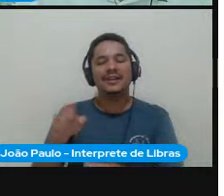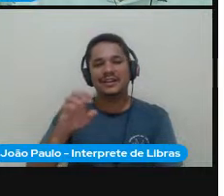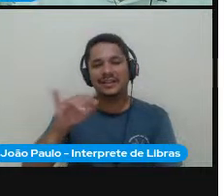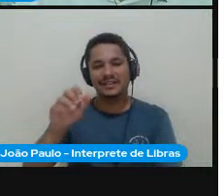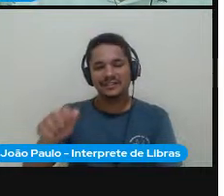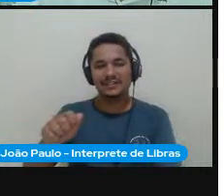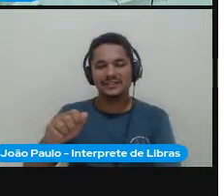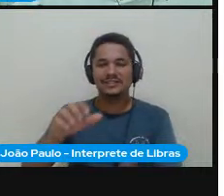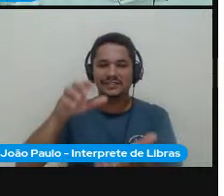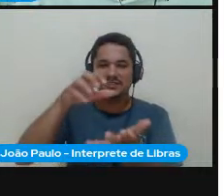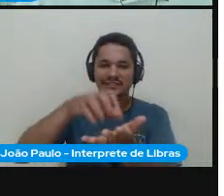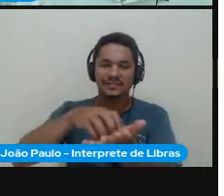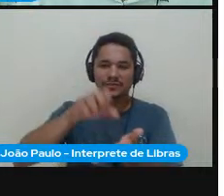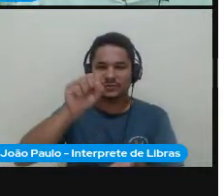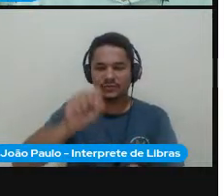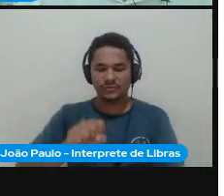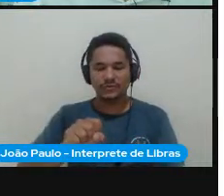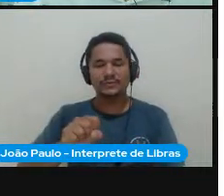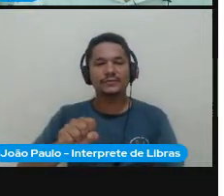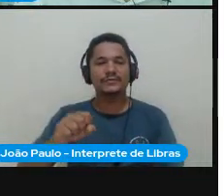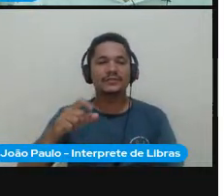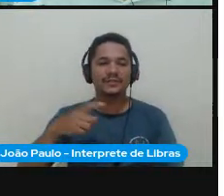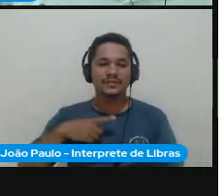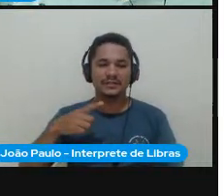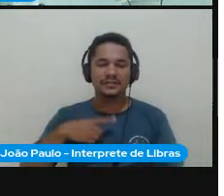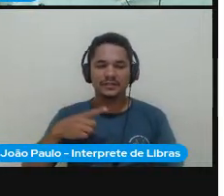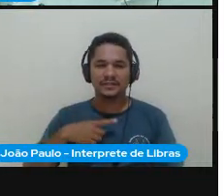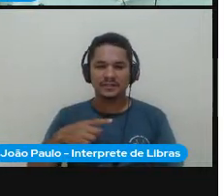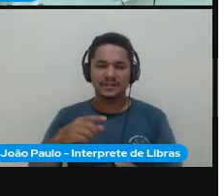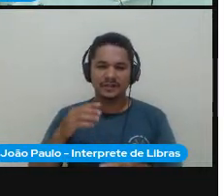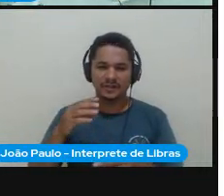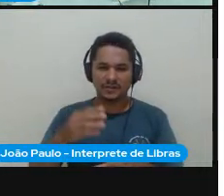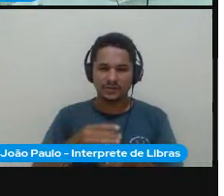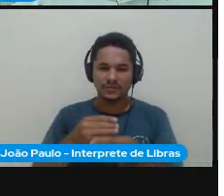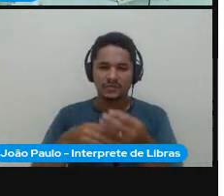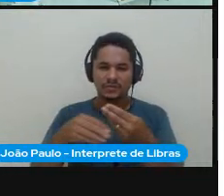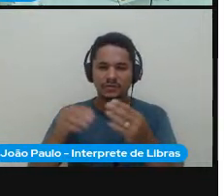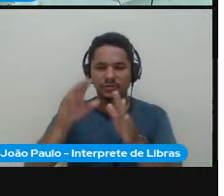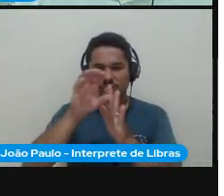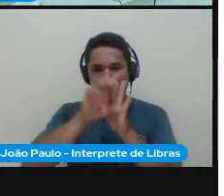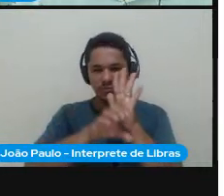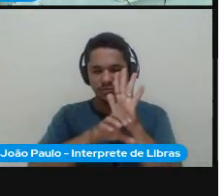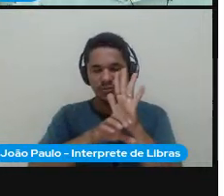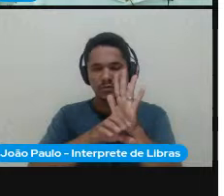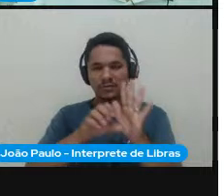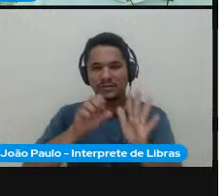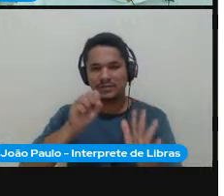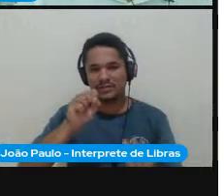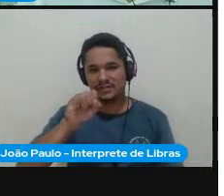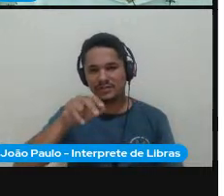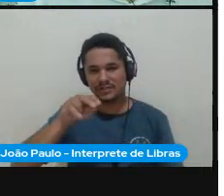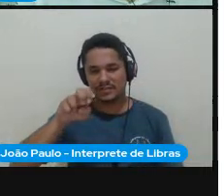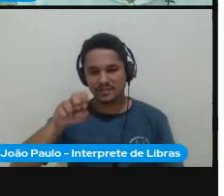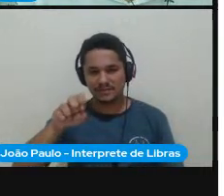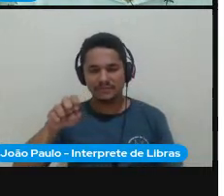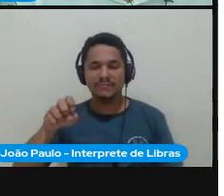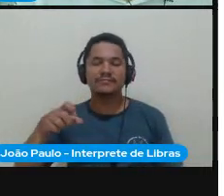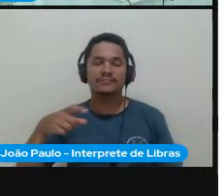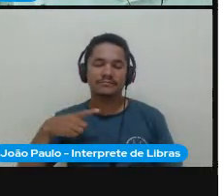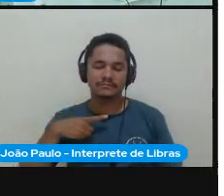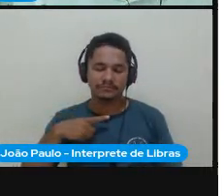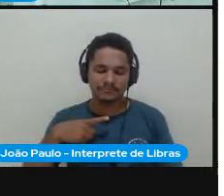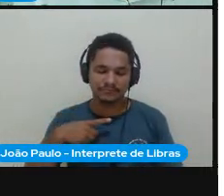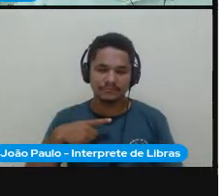dicas e orientações para construção de currículos? Como eu falei aqui, o Cine e dentre outros parceiros que estarão